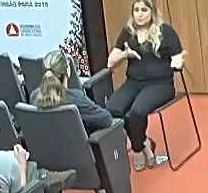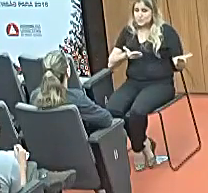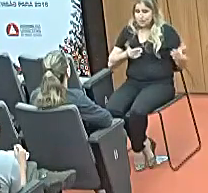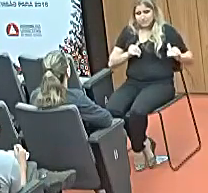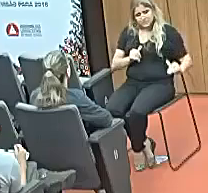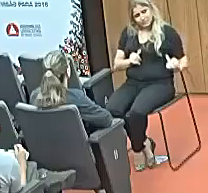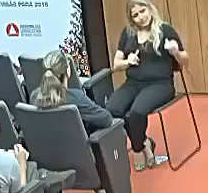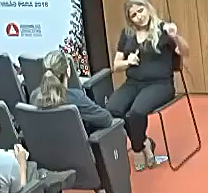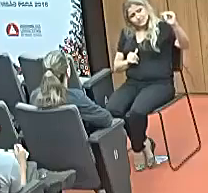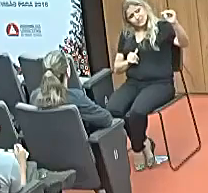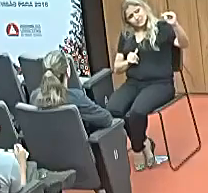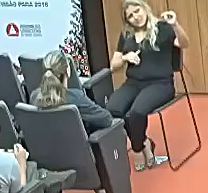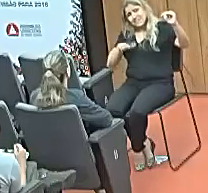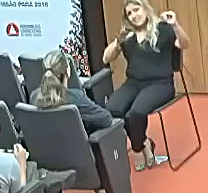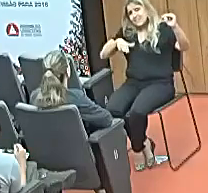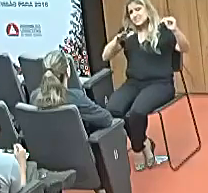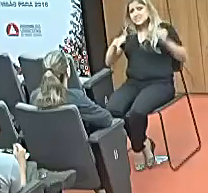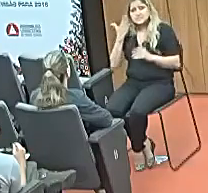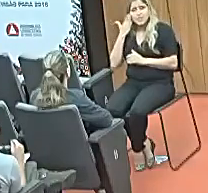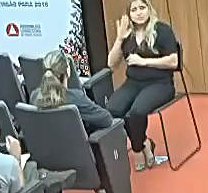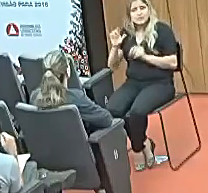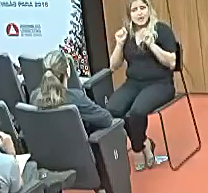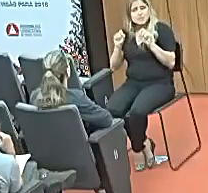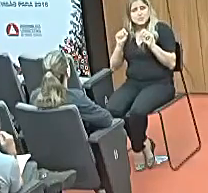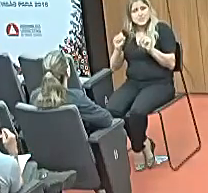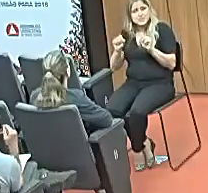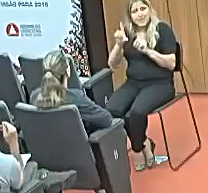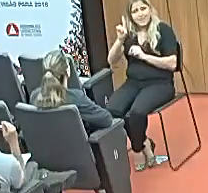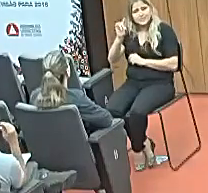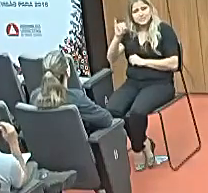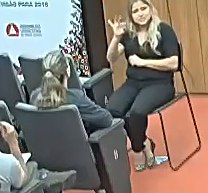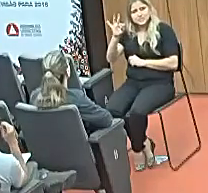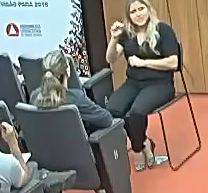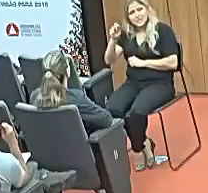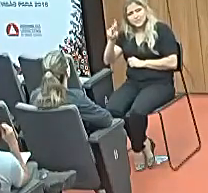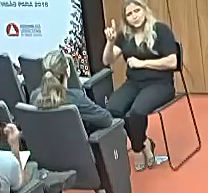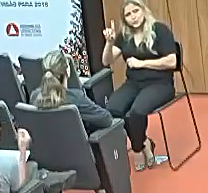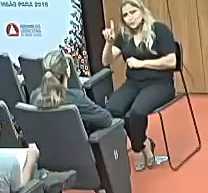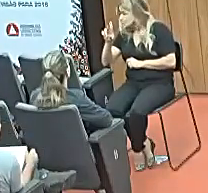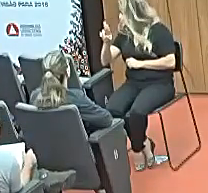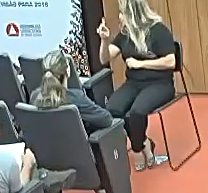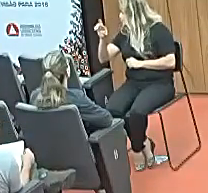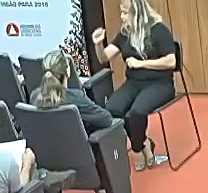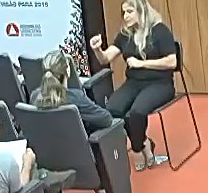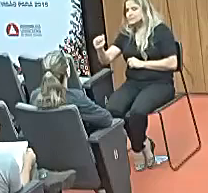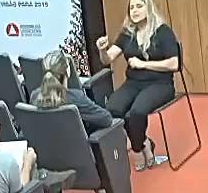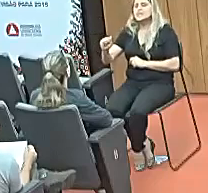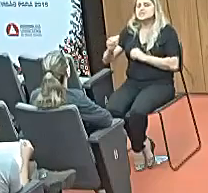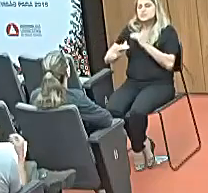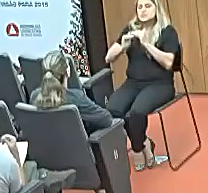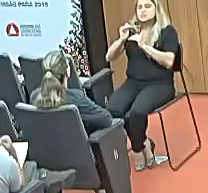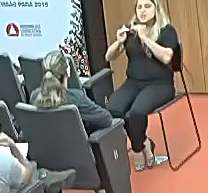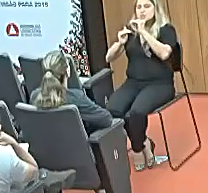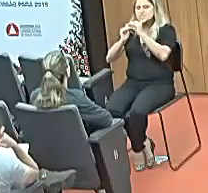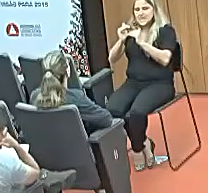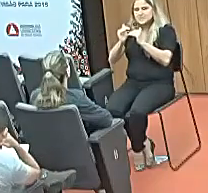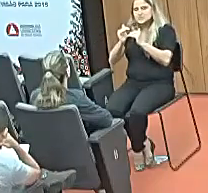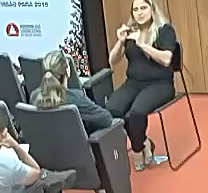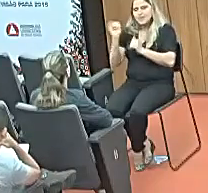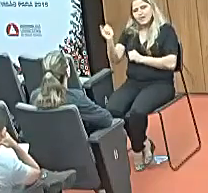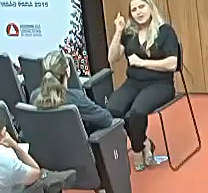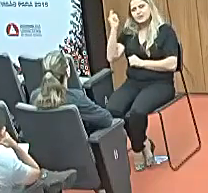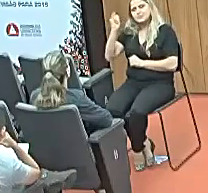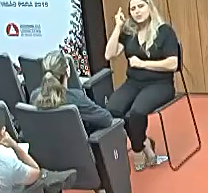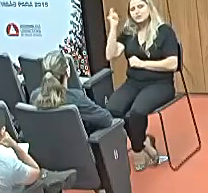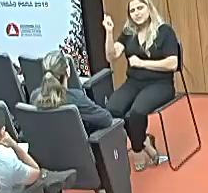perspectiva muitas vezes conturbada da sociedade é então acho que o processo de conscientização é fundamental é não só que no processo